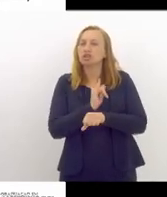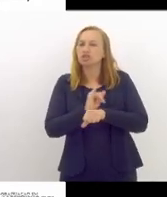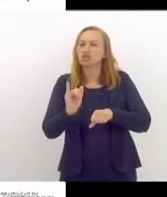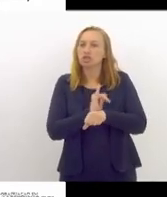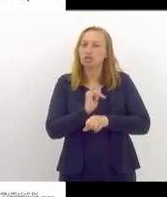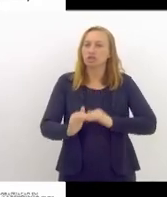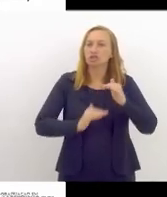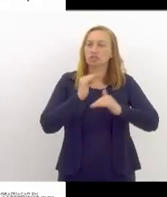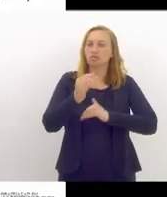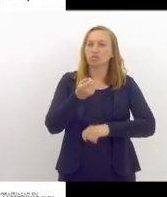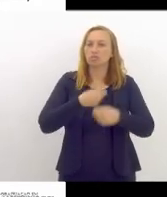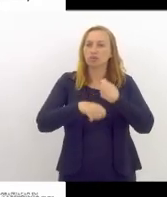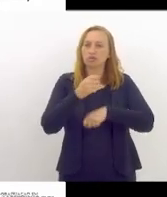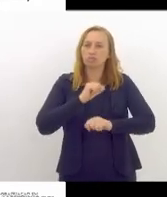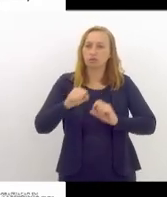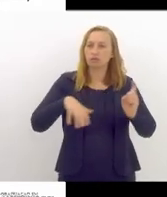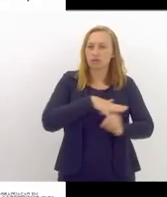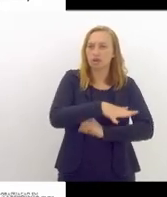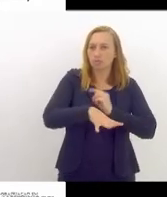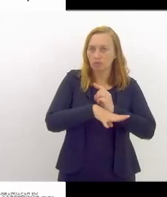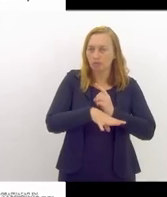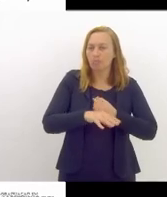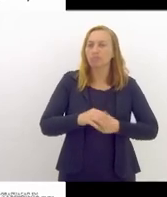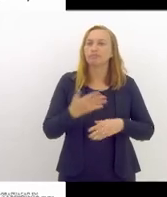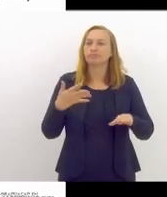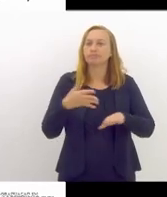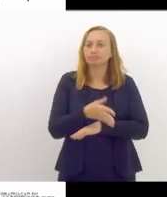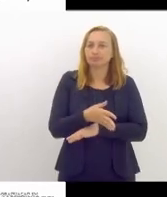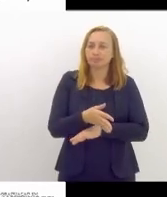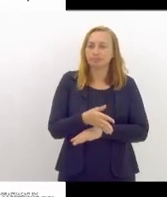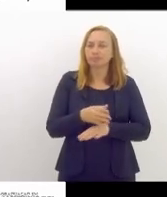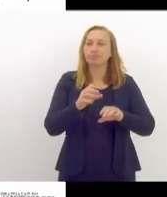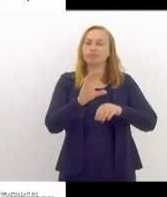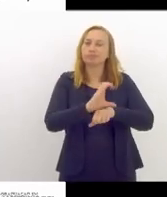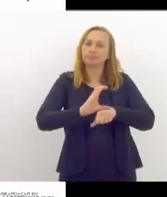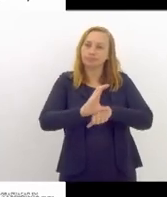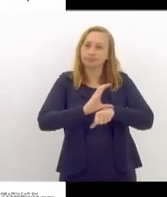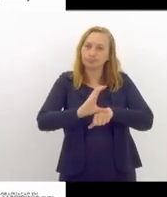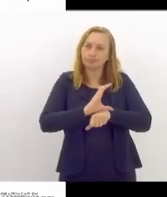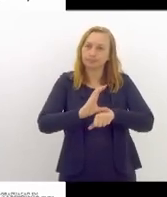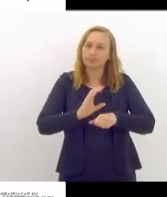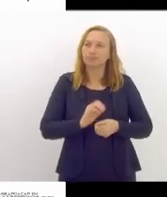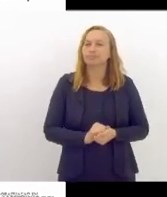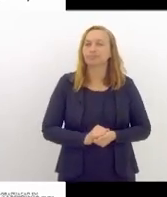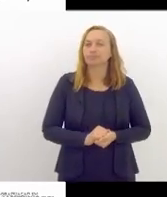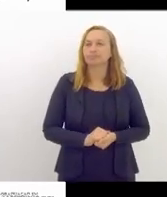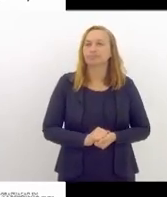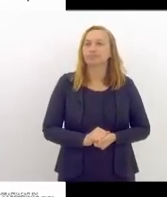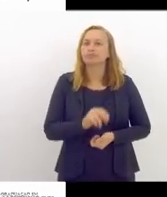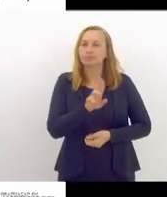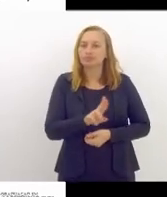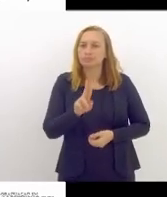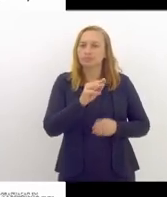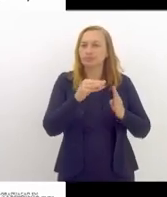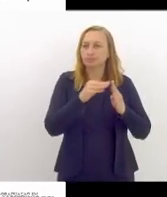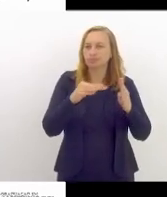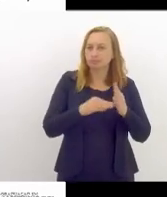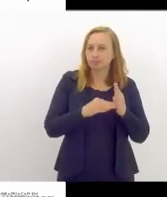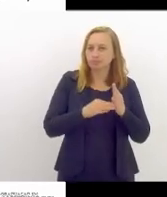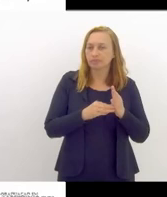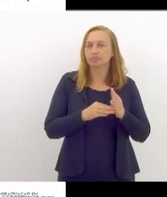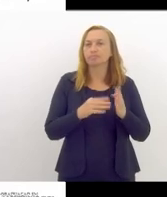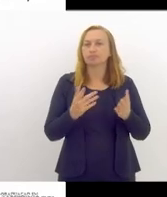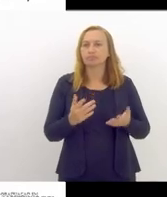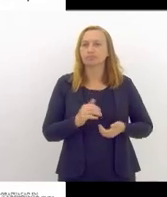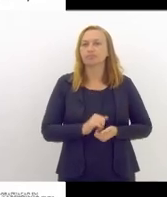desenvolvimento econômico social que entrou para a constituição e diz que tem que usar a metodologia de insumo do produto